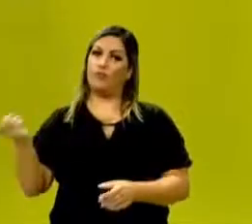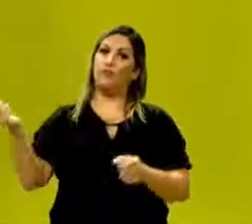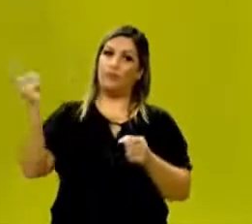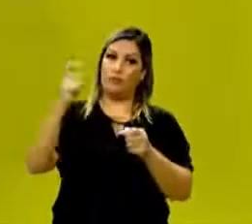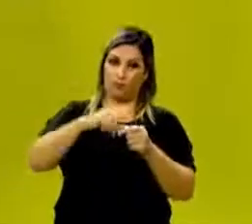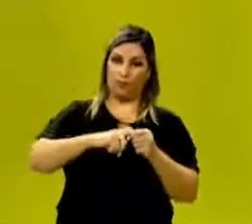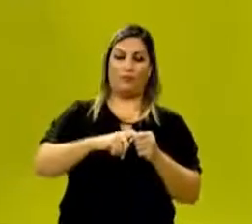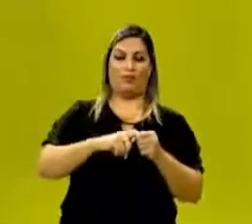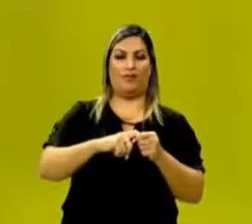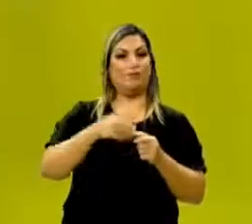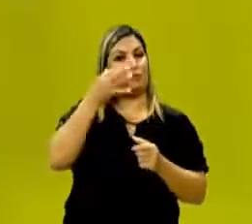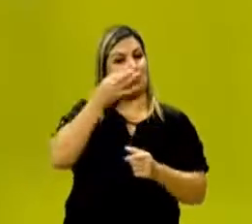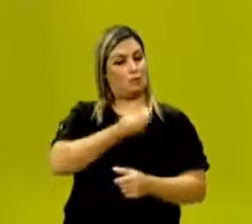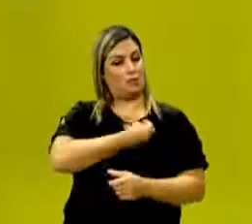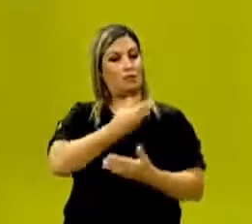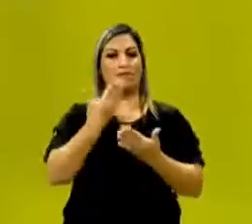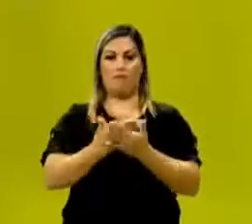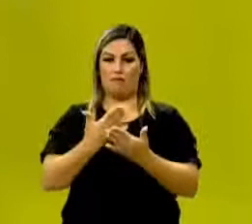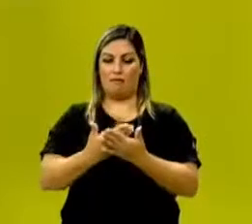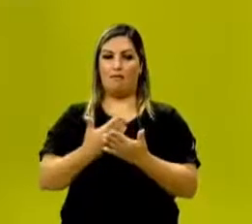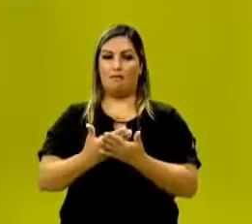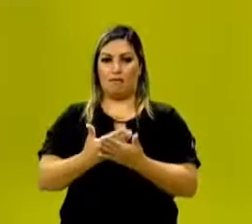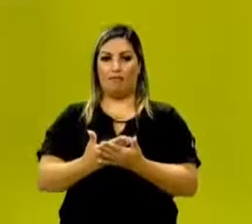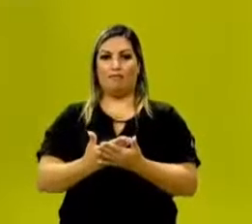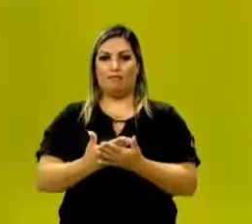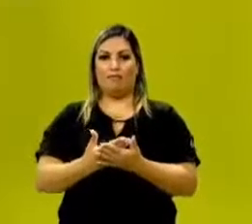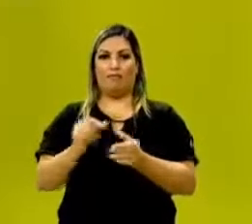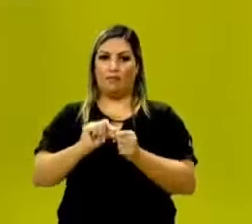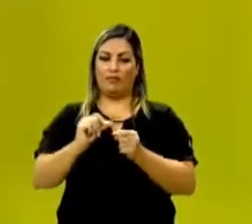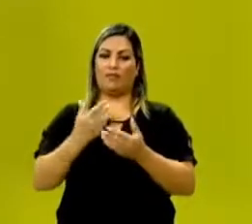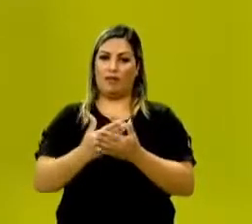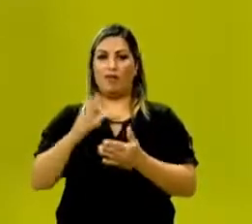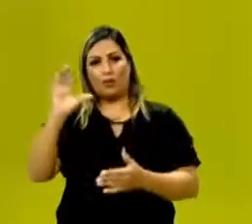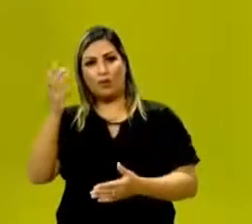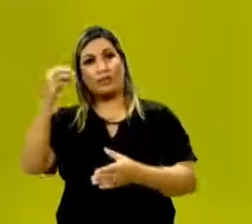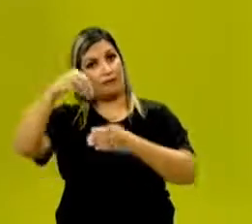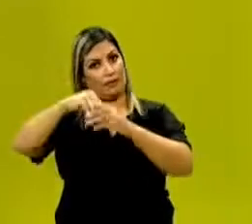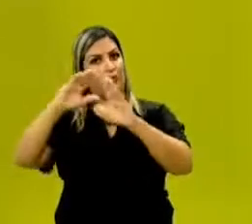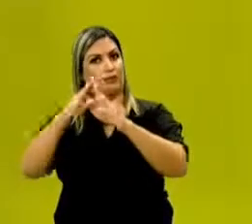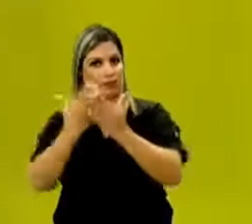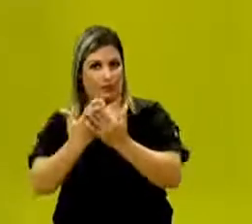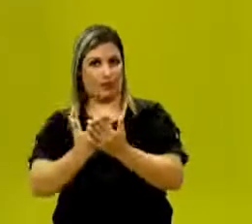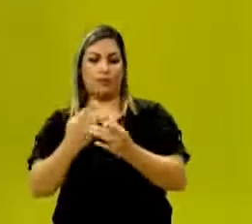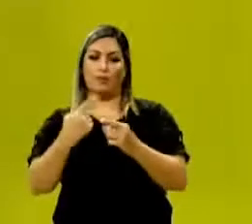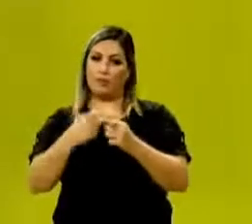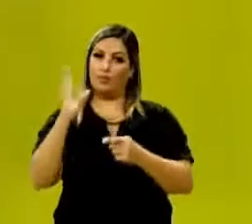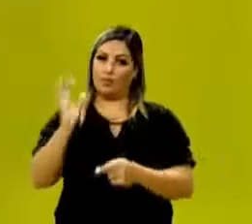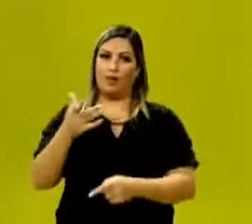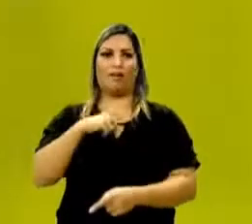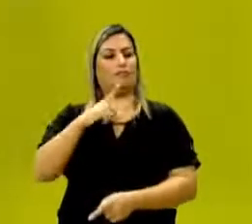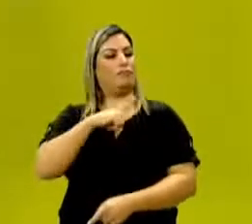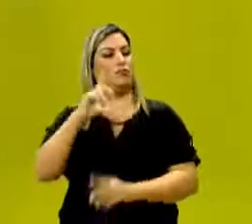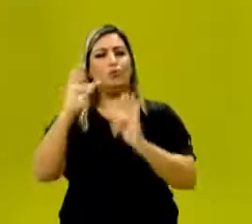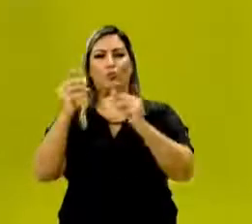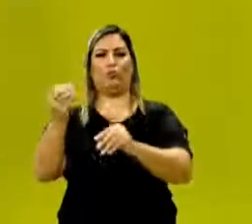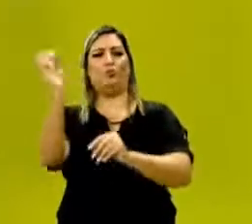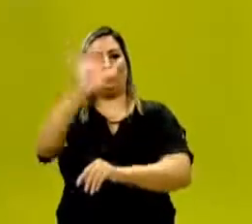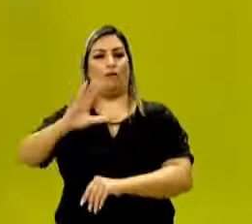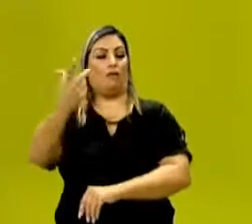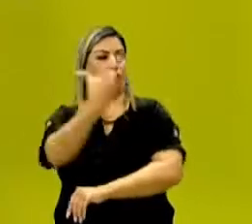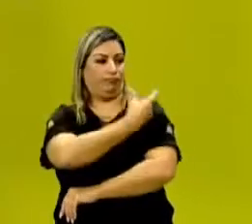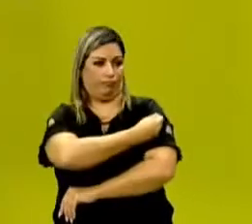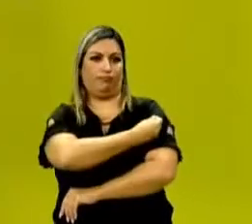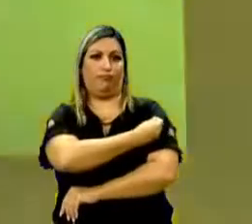aí firmes e fortes, né, lecionando, né, e fazendo a aula acontecer na escola, porque já estaremos imunizados. Qual